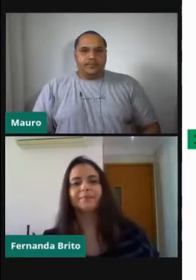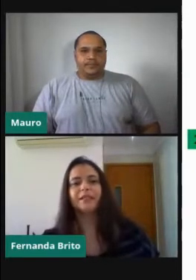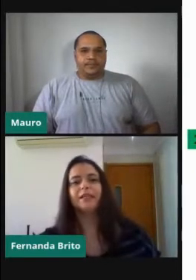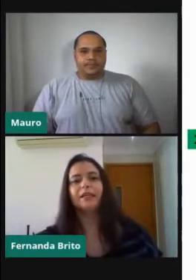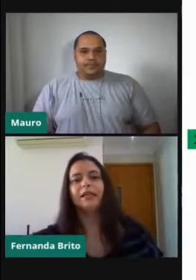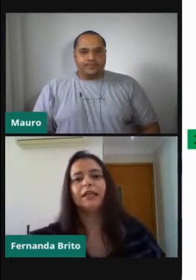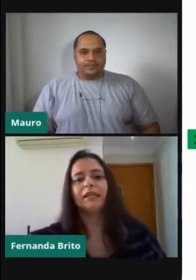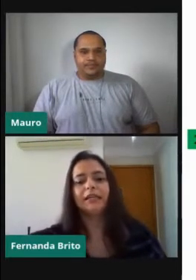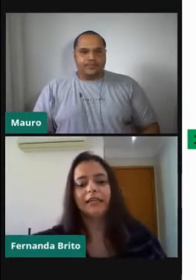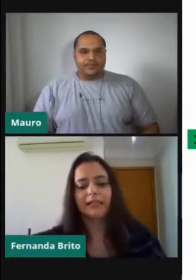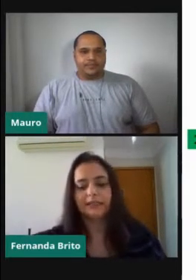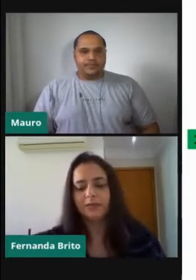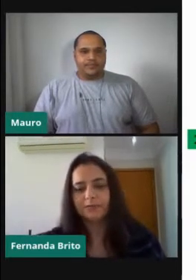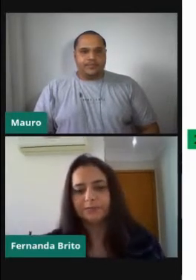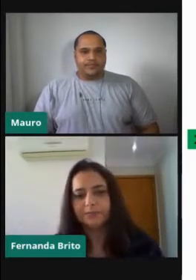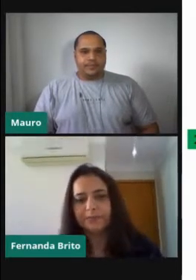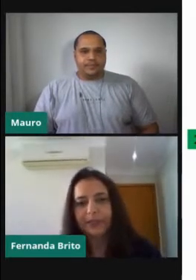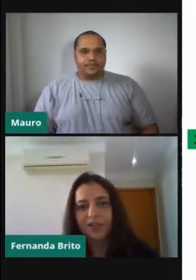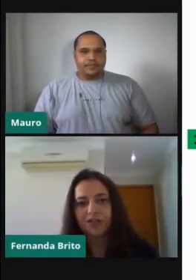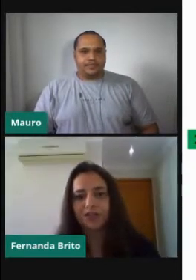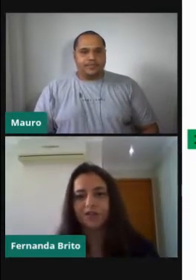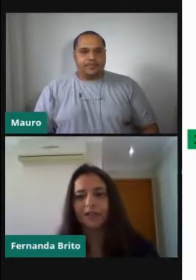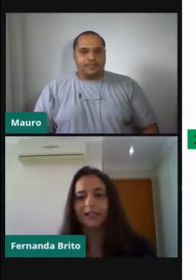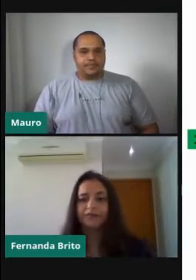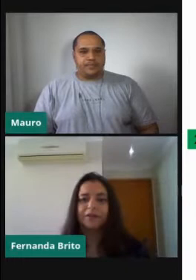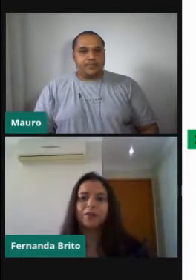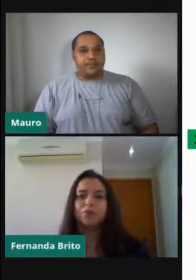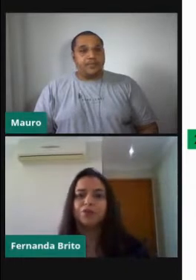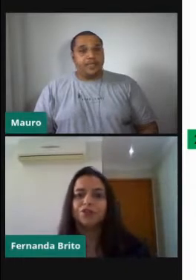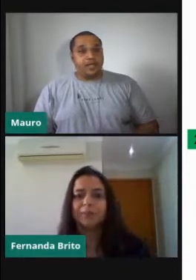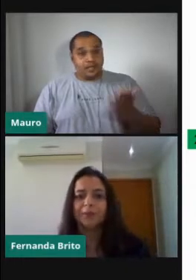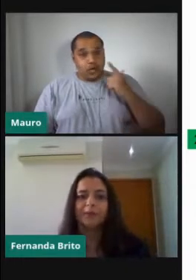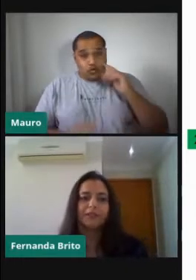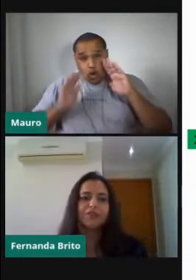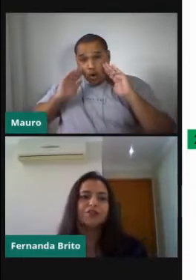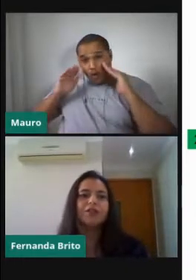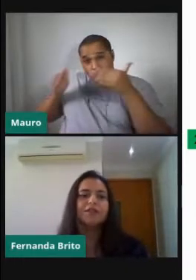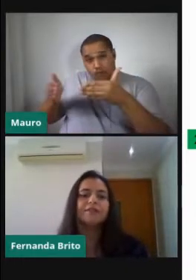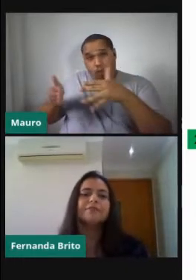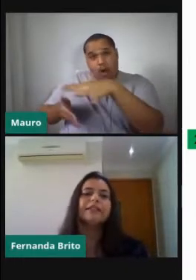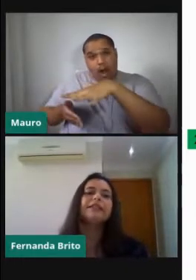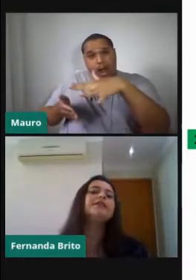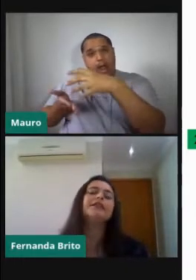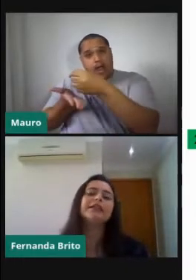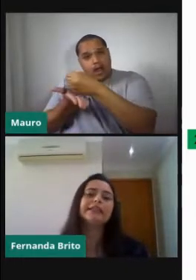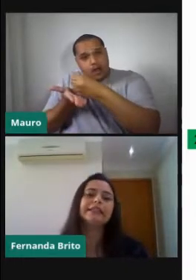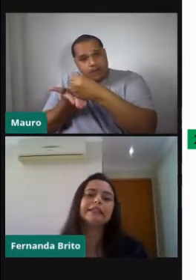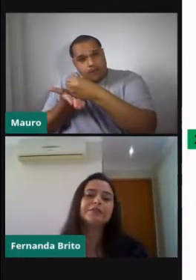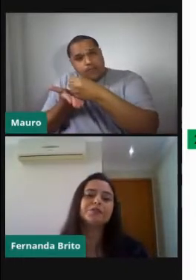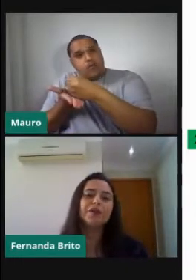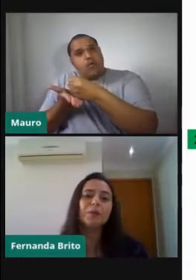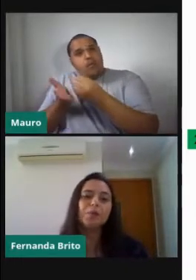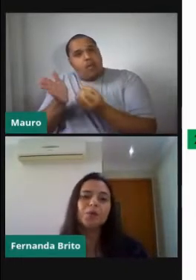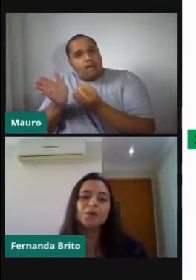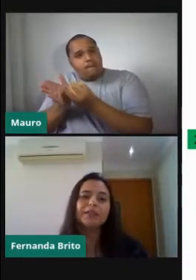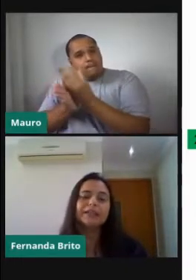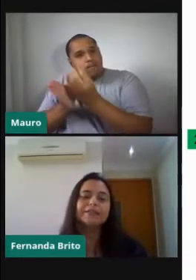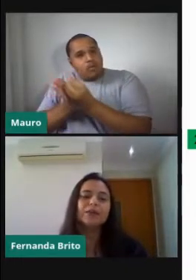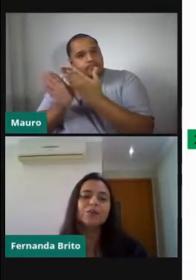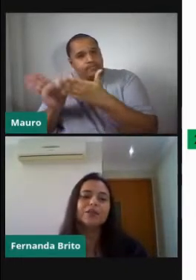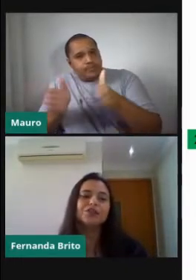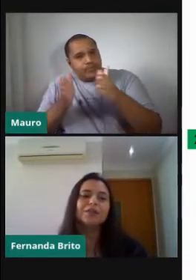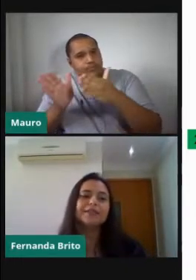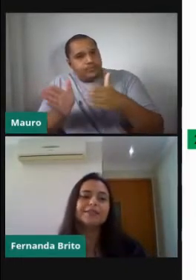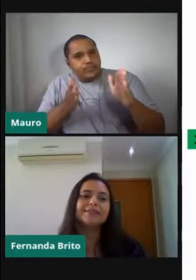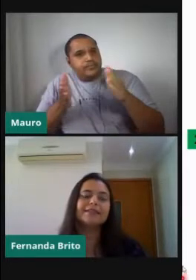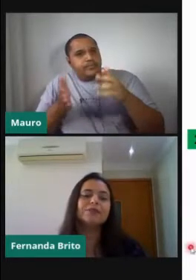problema aqui. Então, antes da gente falar da farmacologia propriamente dita, né, vamos falar um pouco, né,